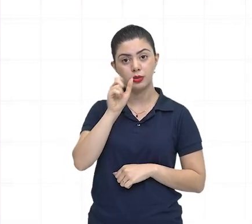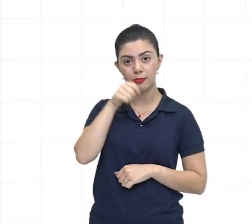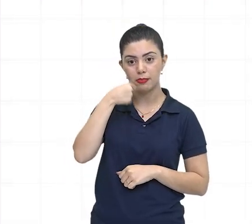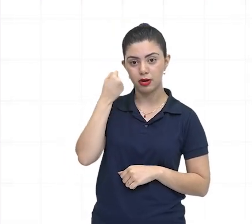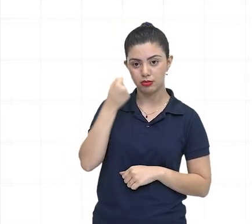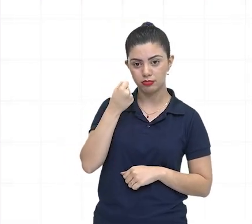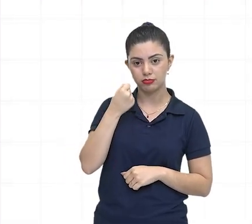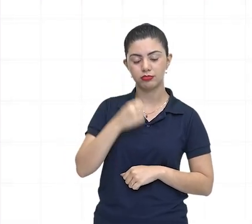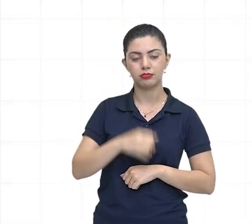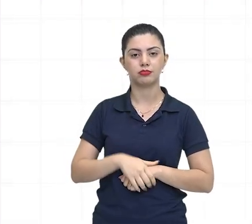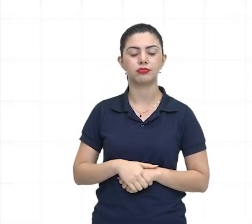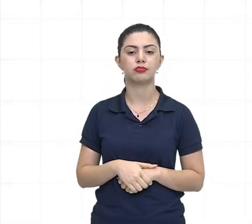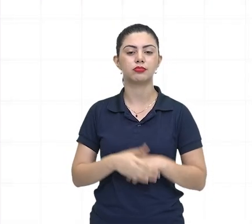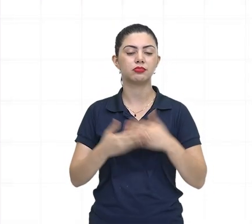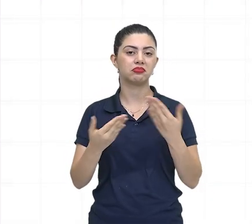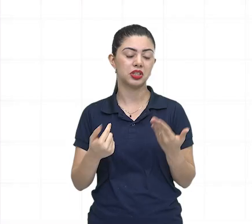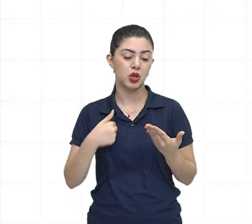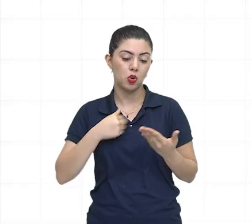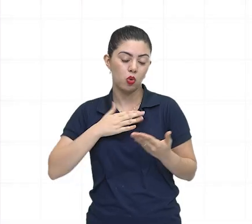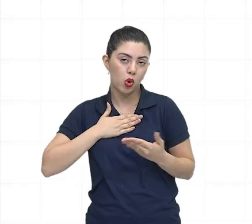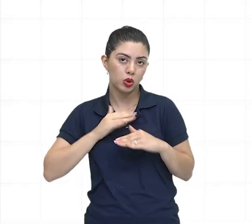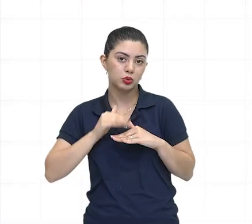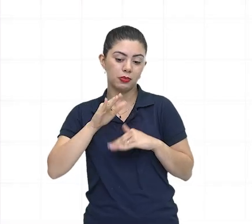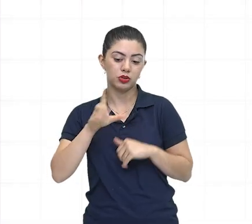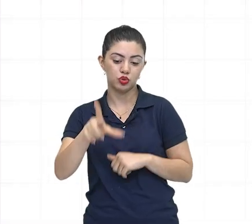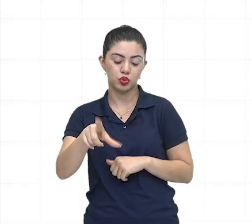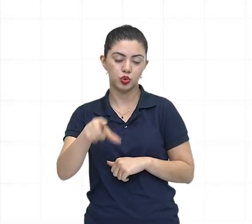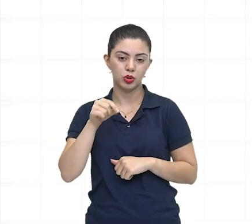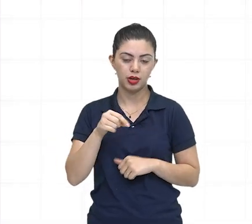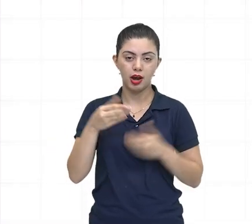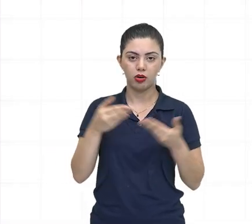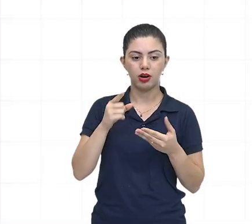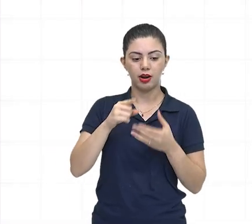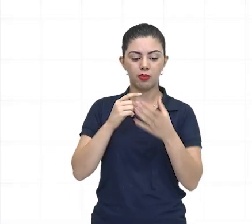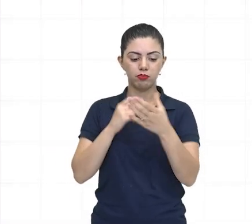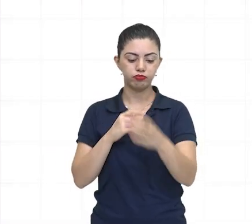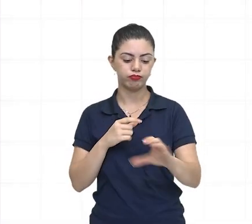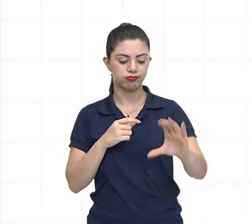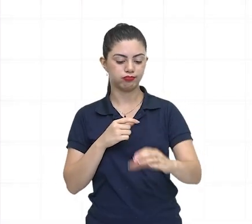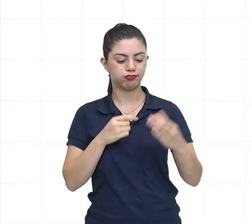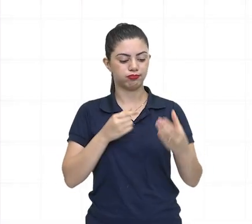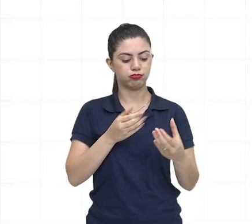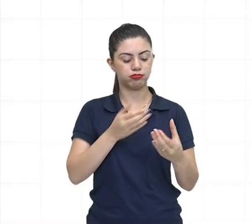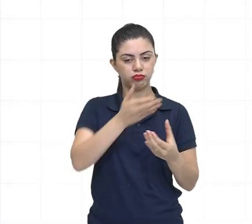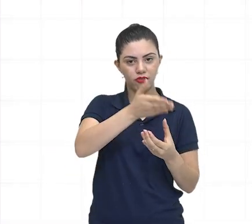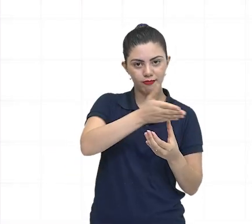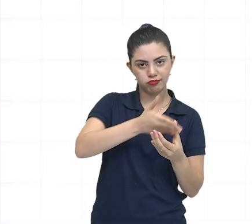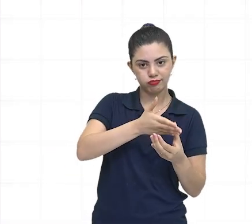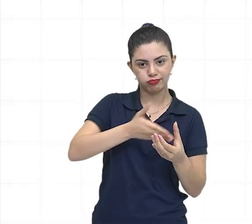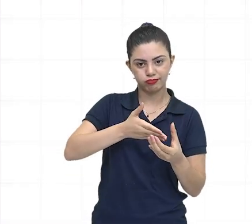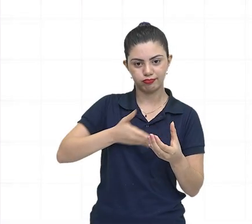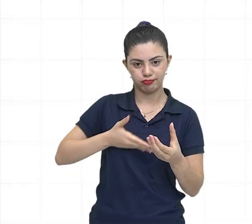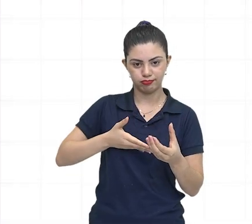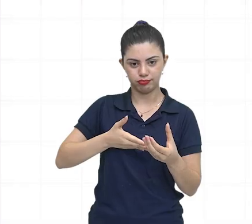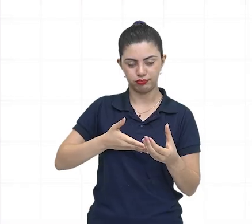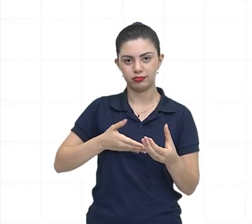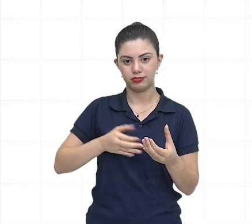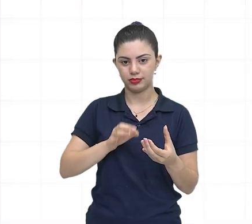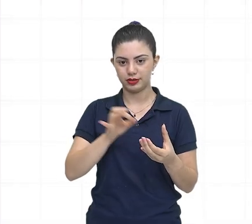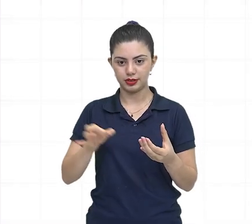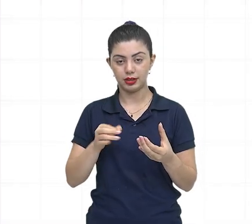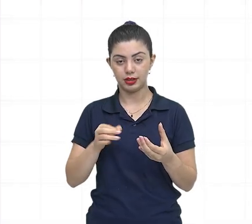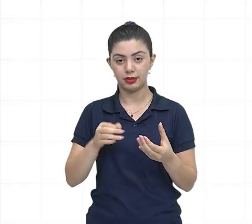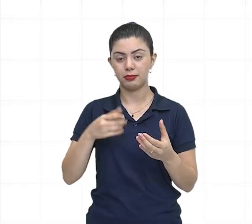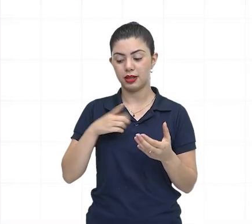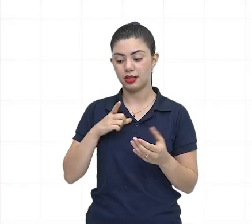pão, então, da minha preferência, corte o pão ao meio. E aí depois, com a